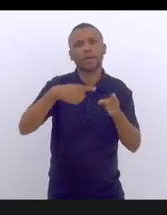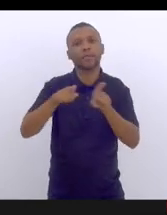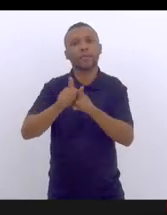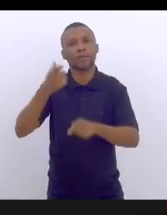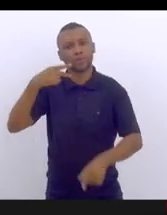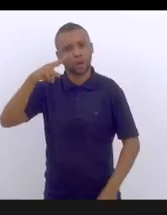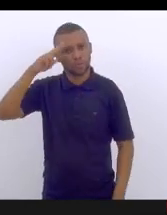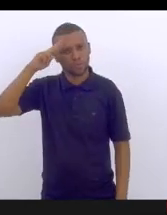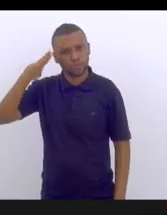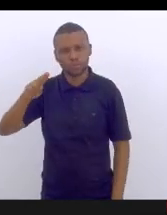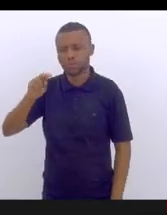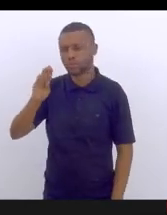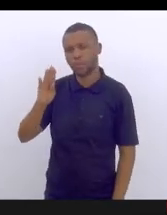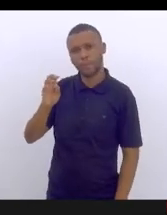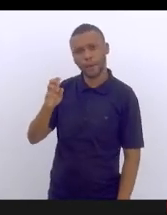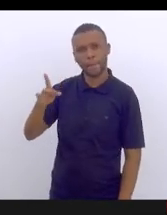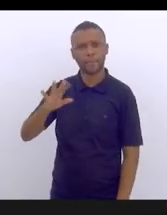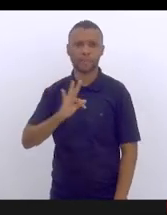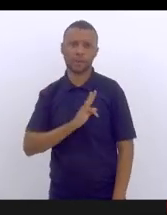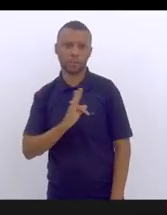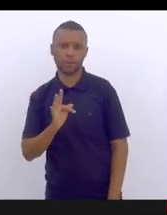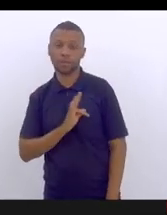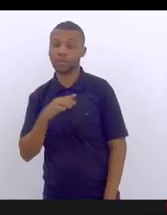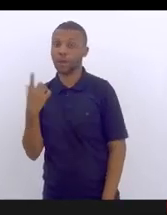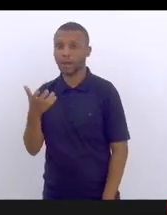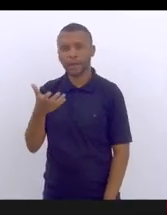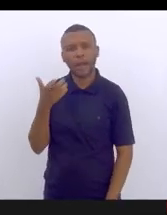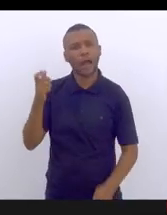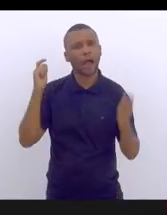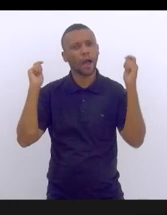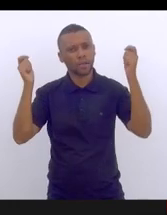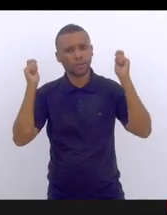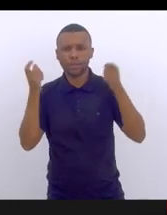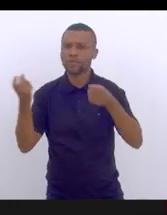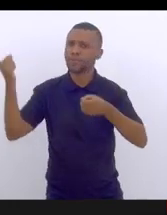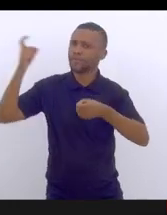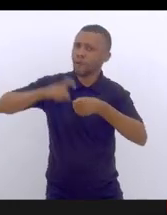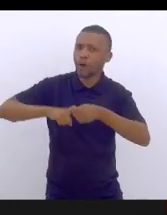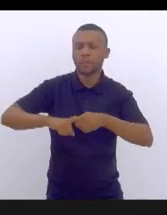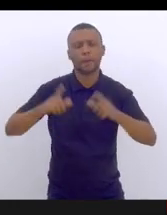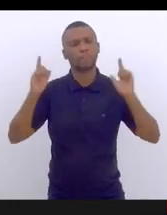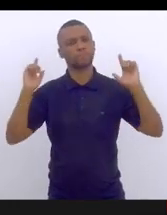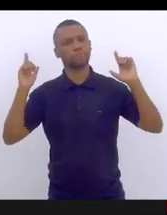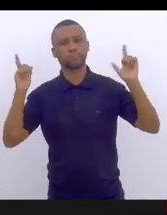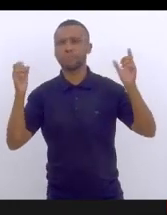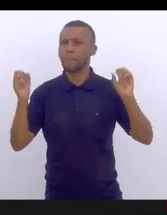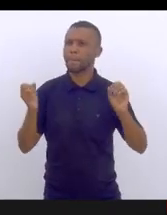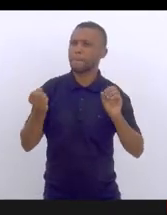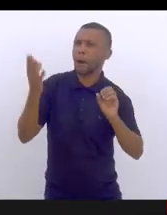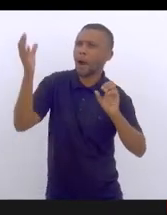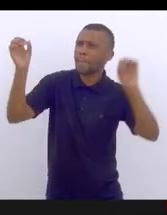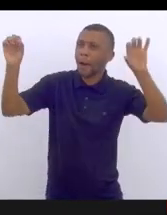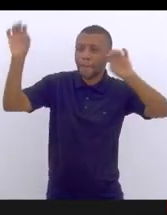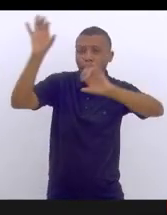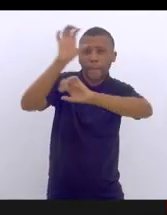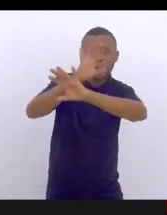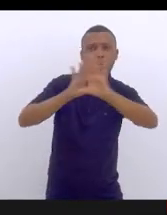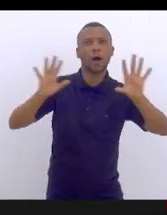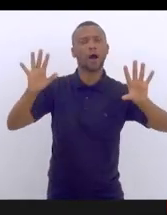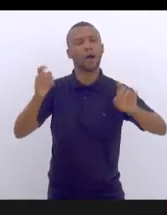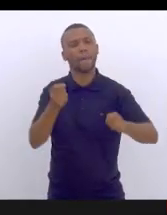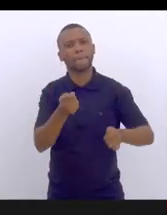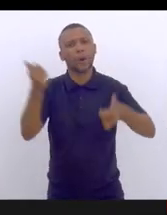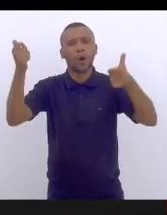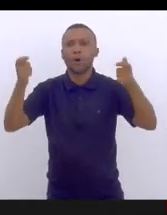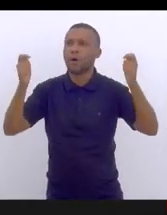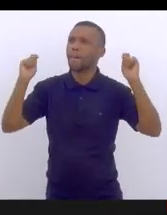comandante do BEP, e que a gente quer sim as torcidas de volta, né, para fazer aquele brilhante espetáculo que eles produzem lá, e são